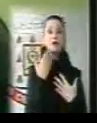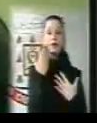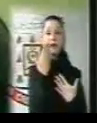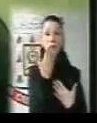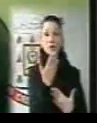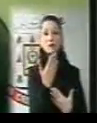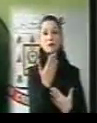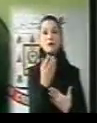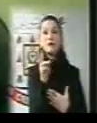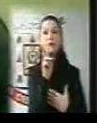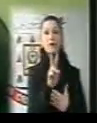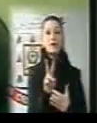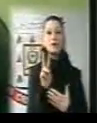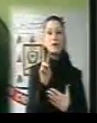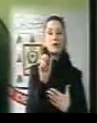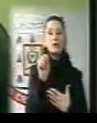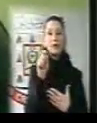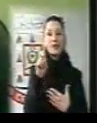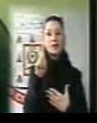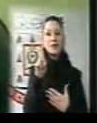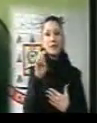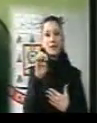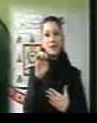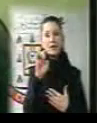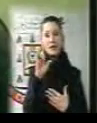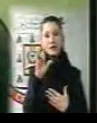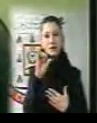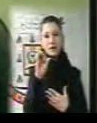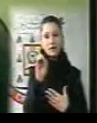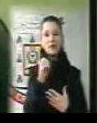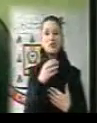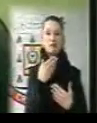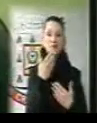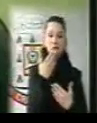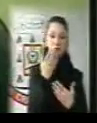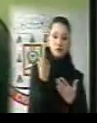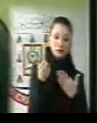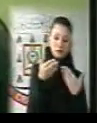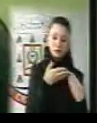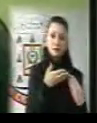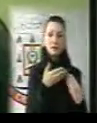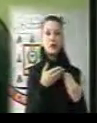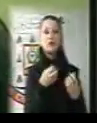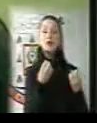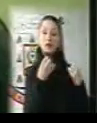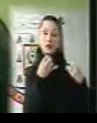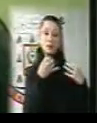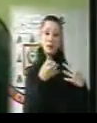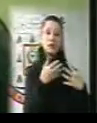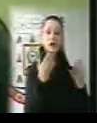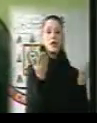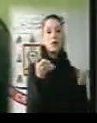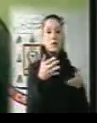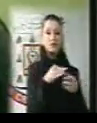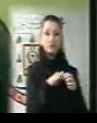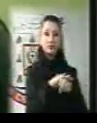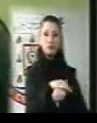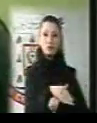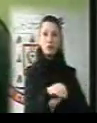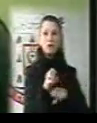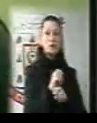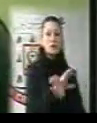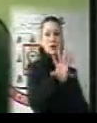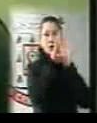agradecer o vereador, meu xará, Vanderlei Zilli, que nos cria essa oportunidade para na noite de hoje nós estarmos trazendo